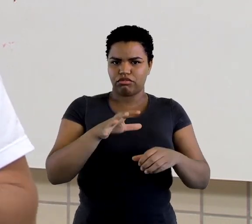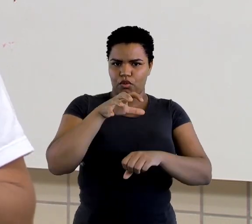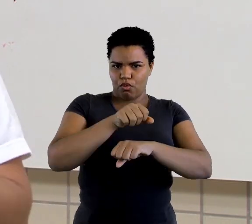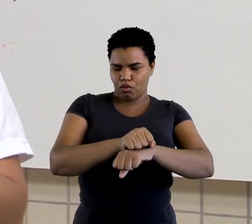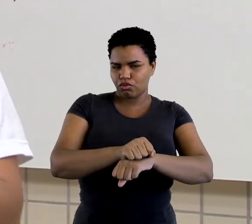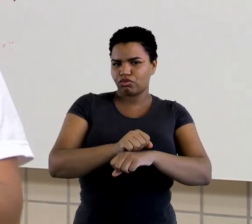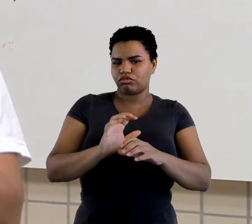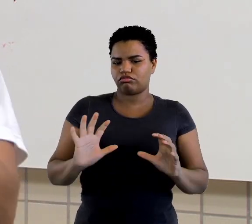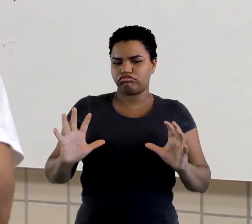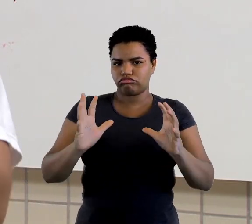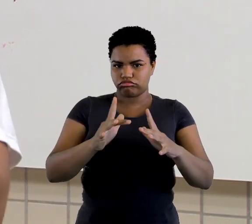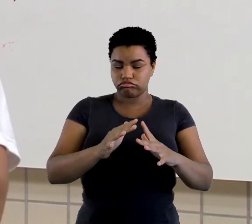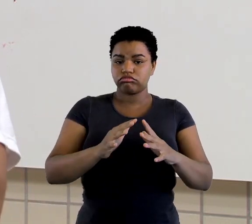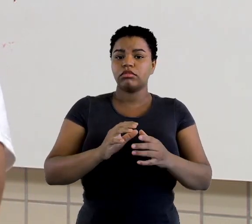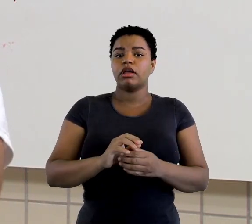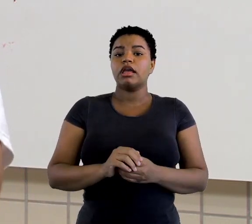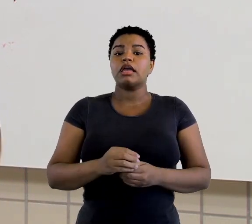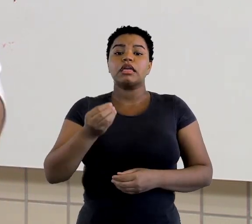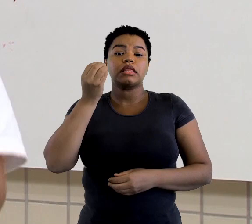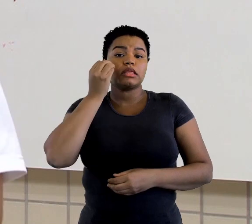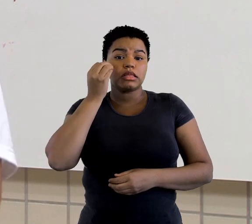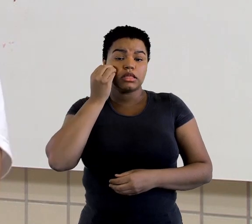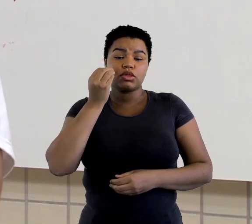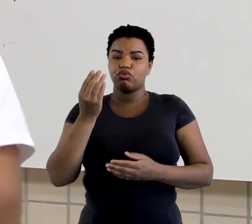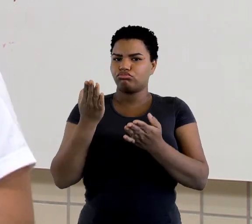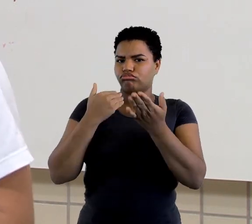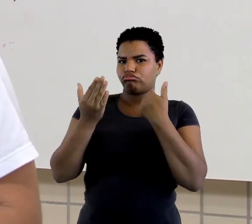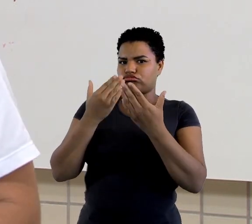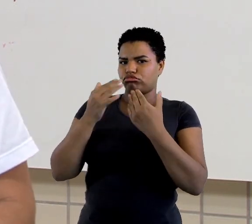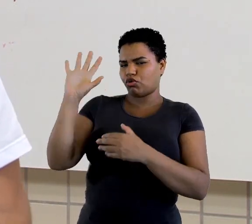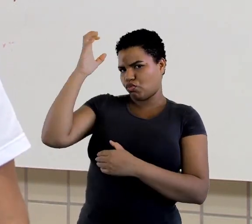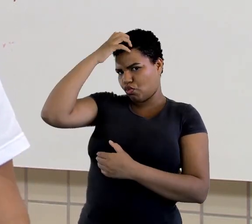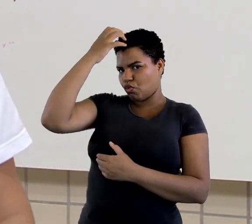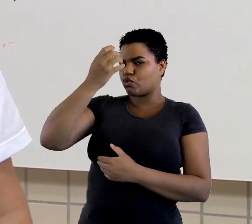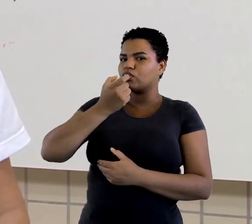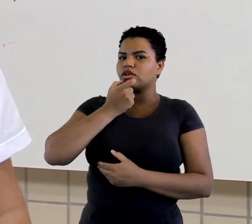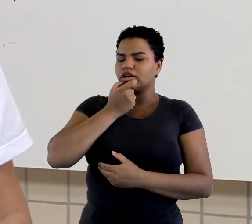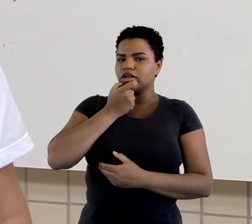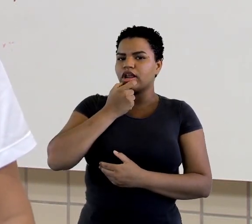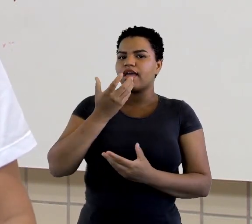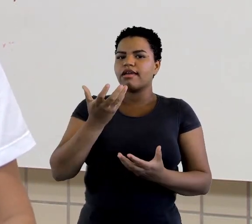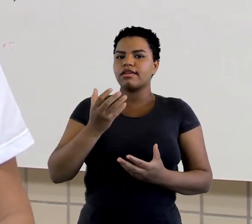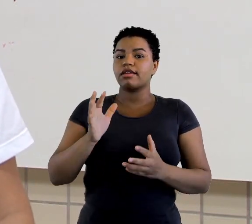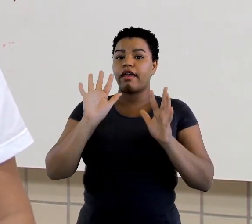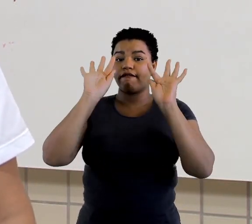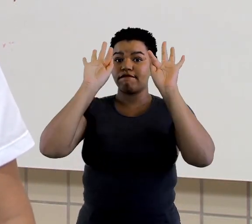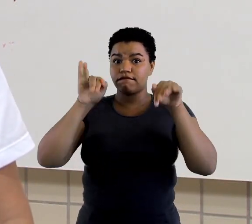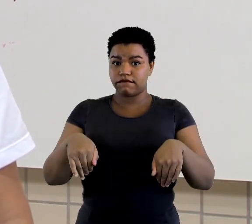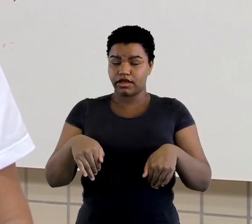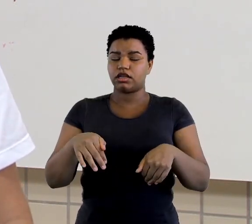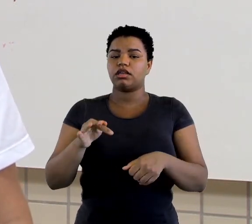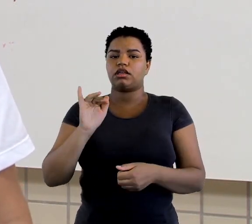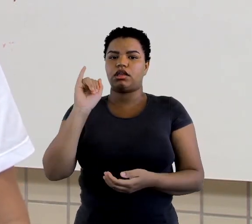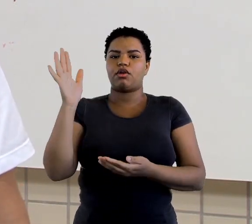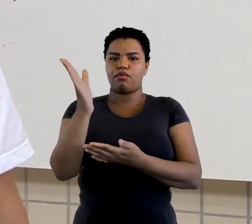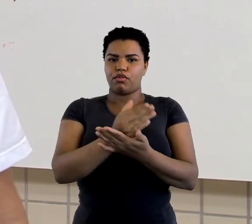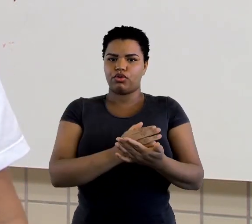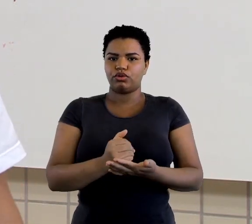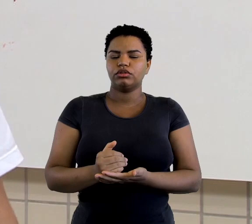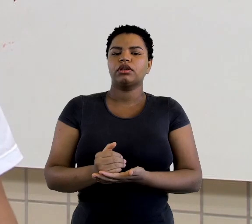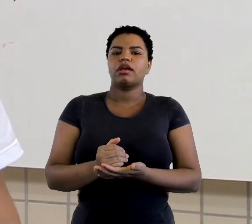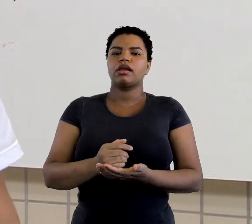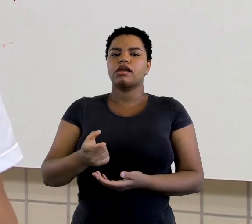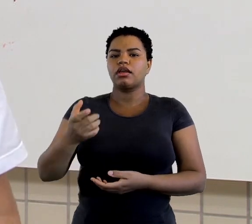e tentaram dialogar com a coroa inglesa. Eles queriam o quê? O fim dos impostos, que a coroa inglesa reduzisse a